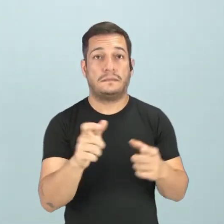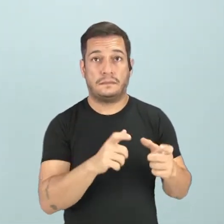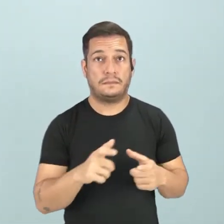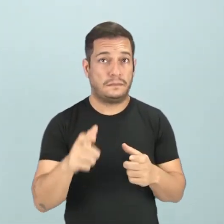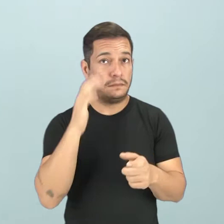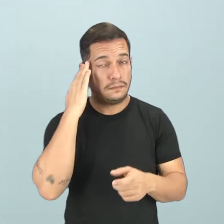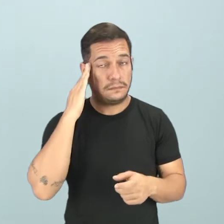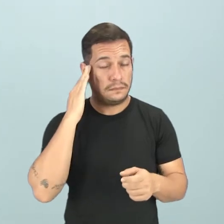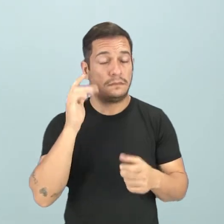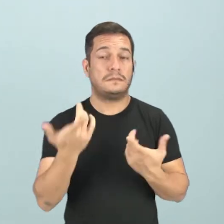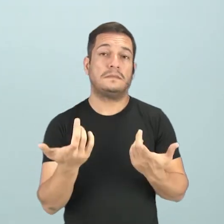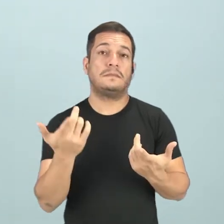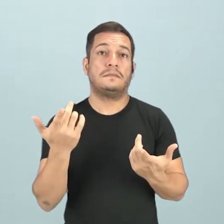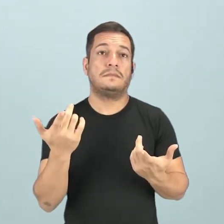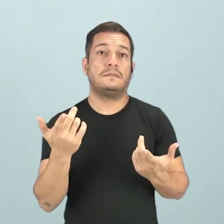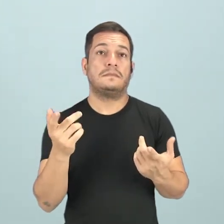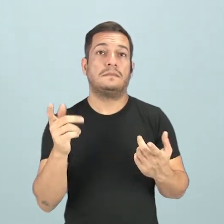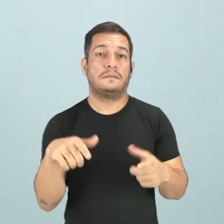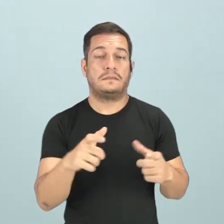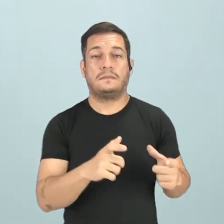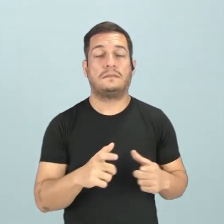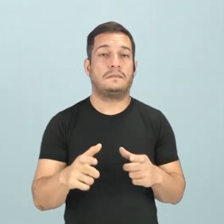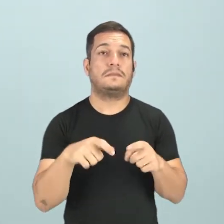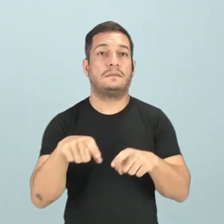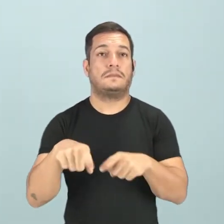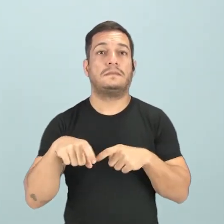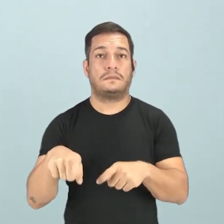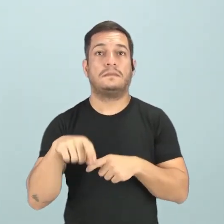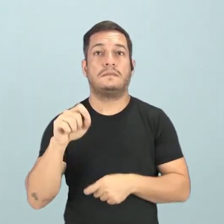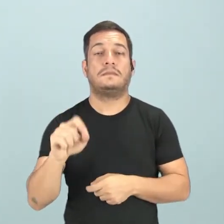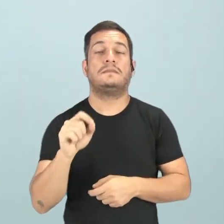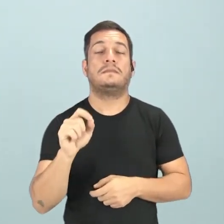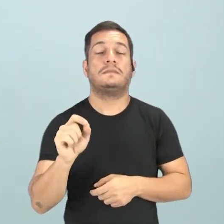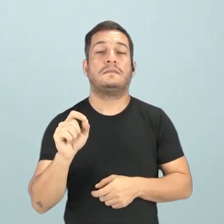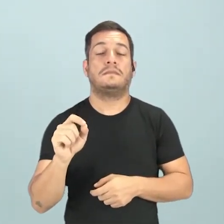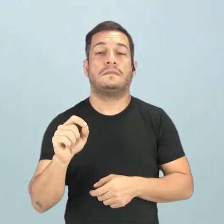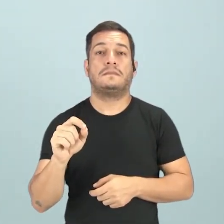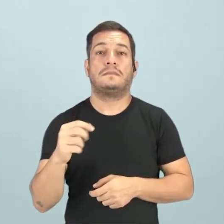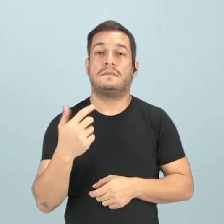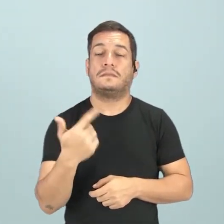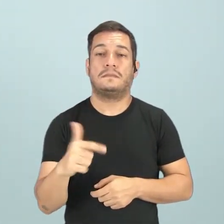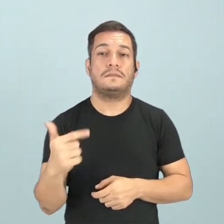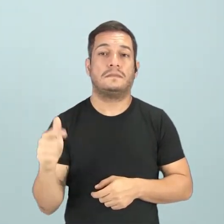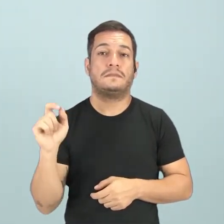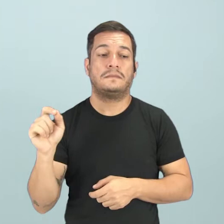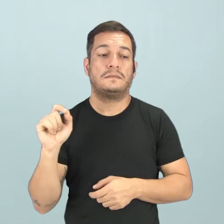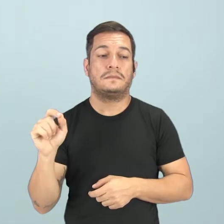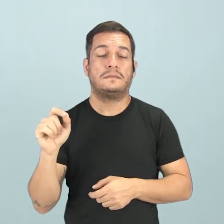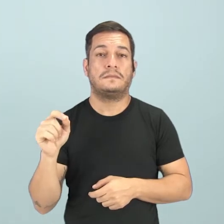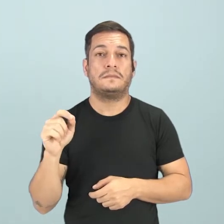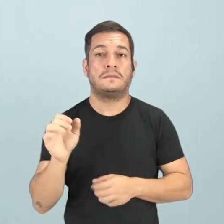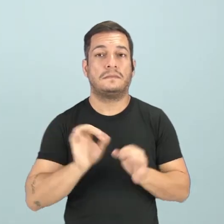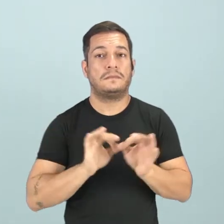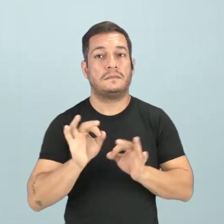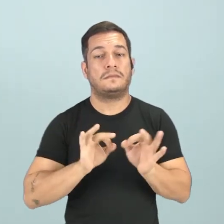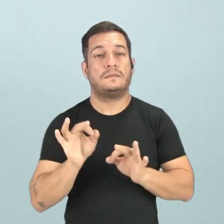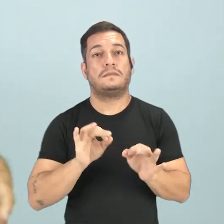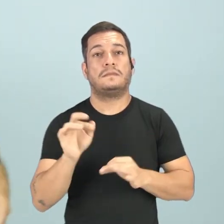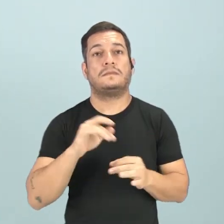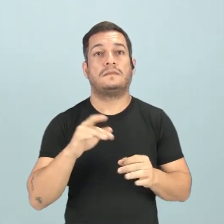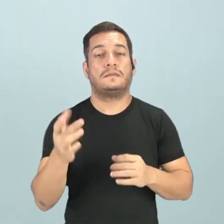bem compreendido, né? O espaço rural ele é um espaço que não tem uma grande estrutura sobre